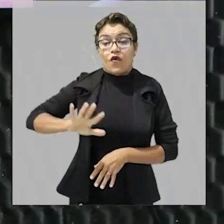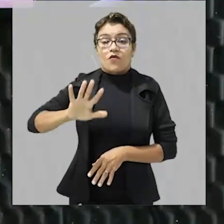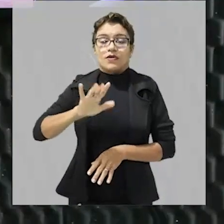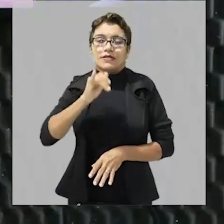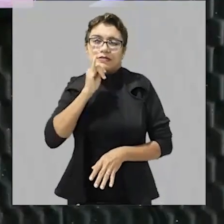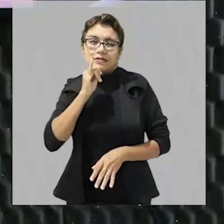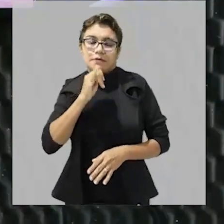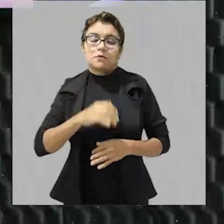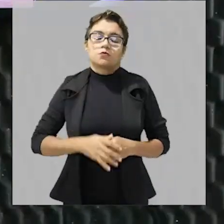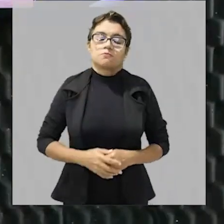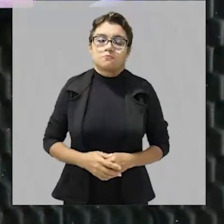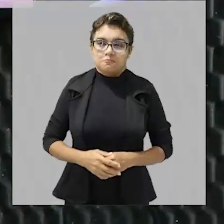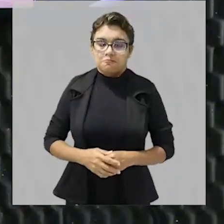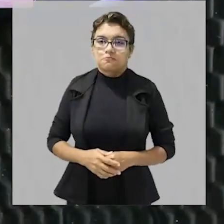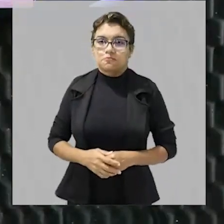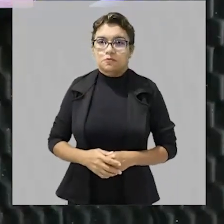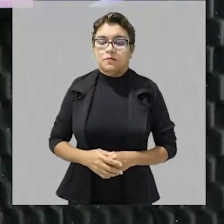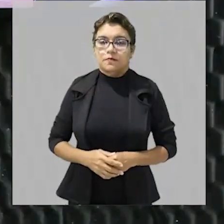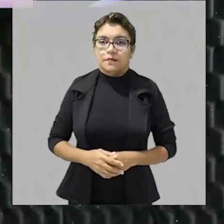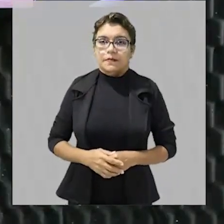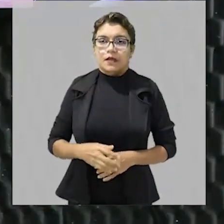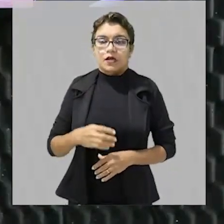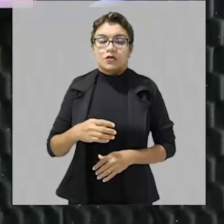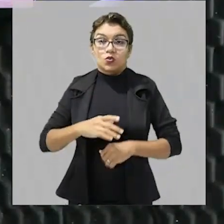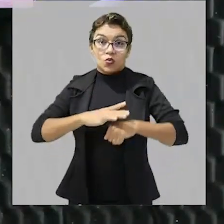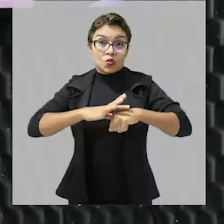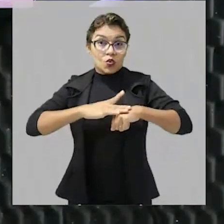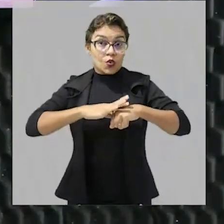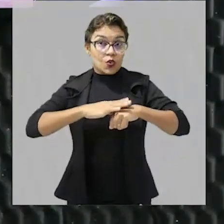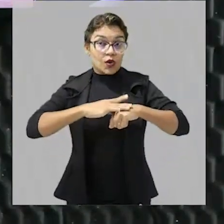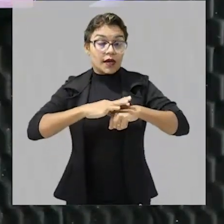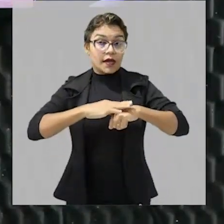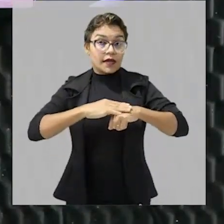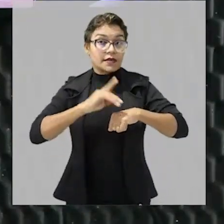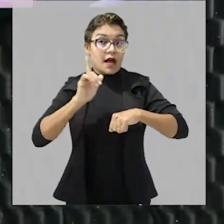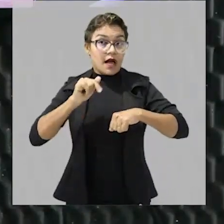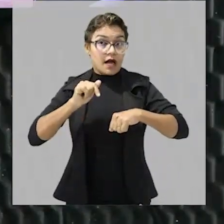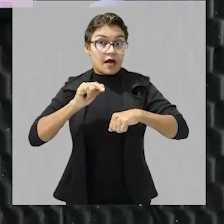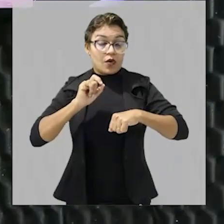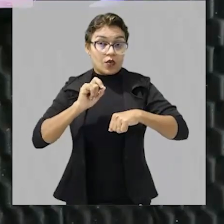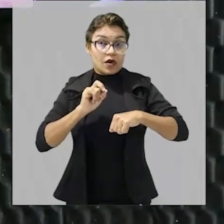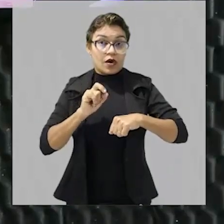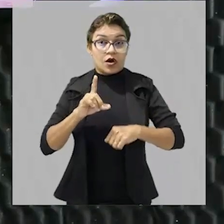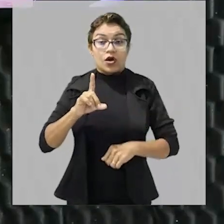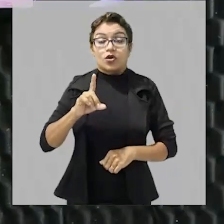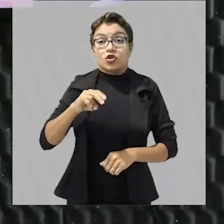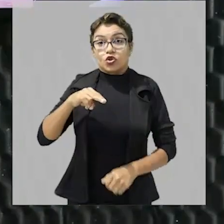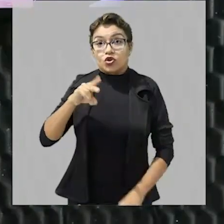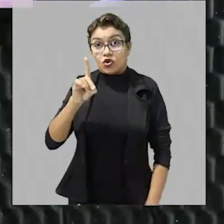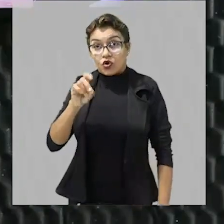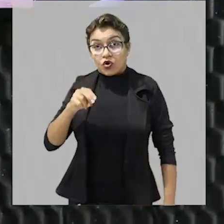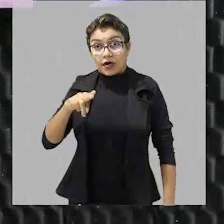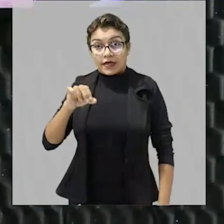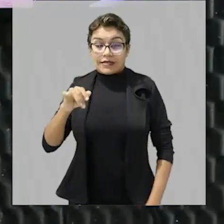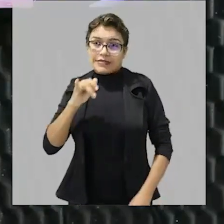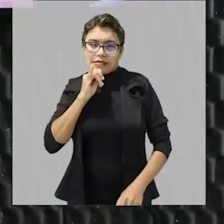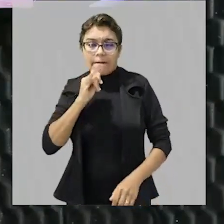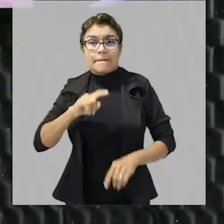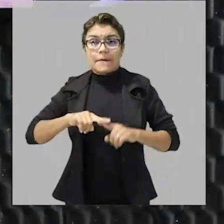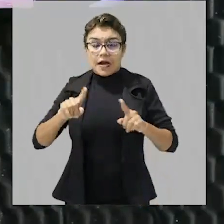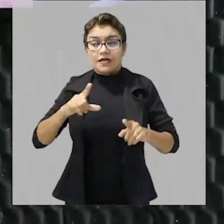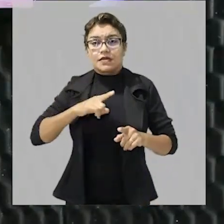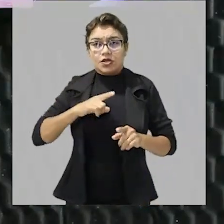interpretação errada daquilo que você realmente quer dizer, tá certo? Nós vimos também o estudo dos antônimos,